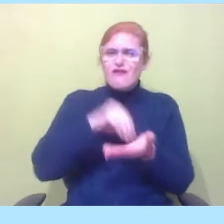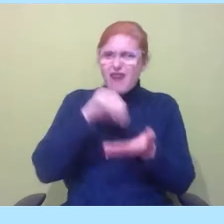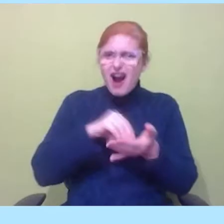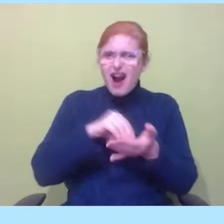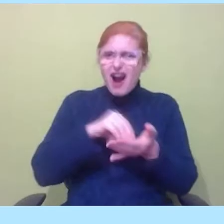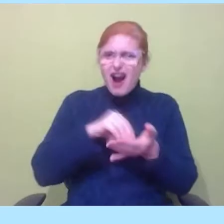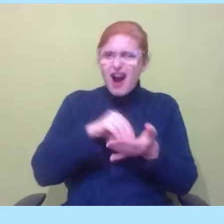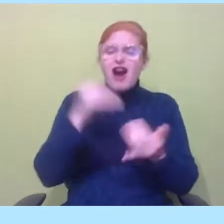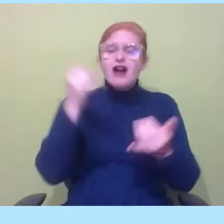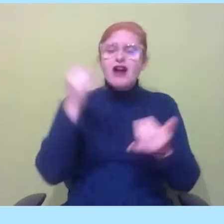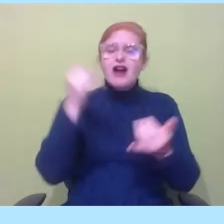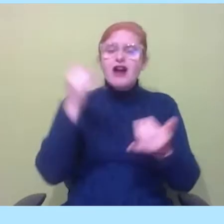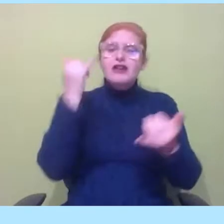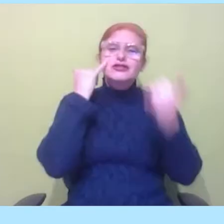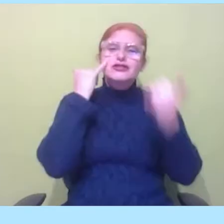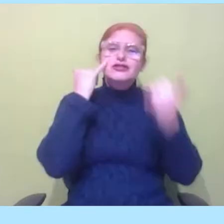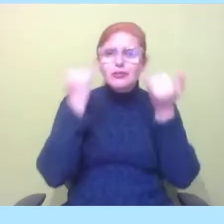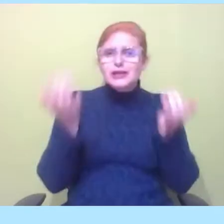contra-informação,